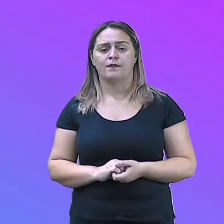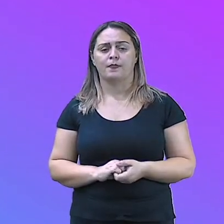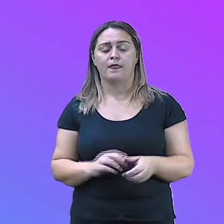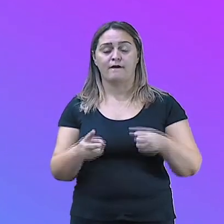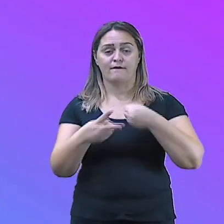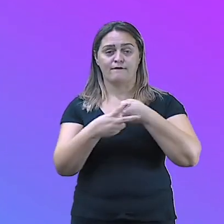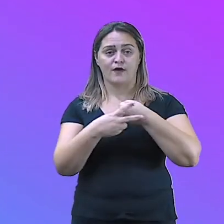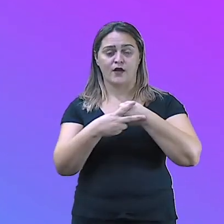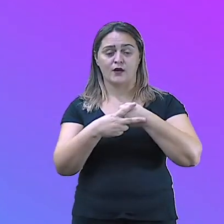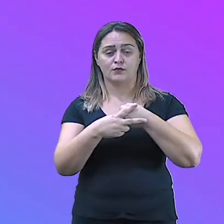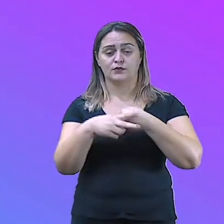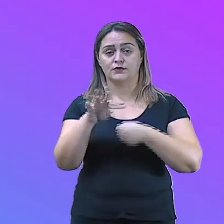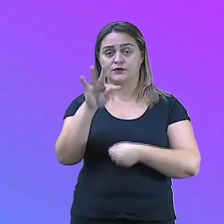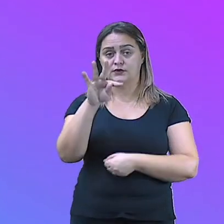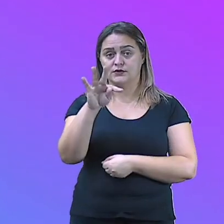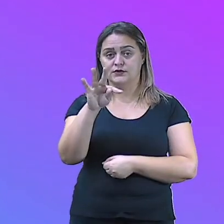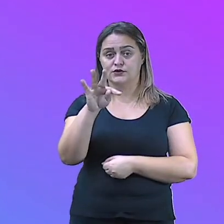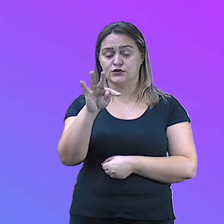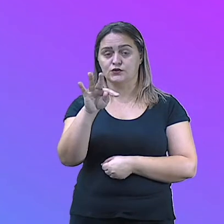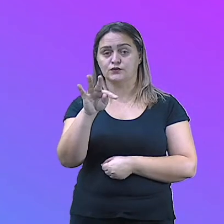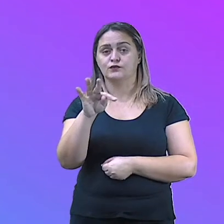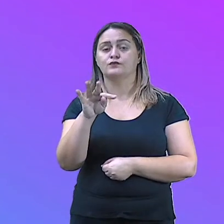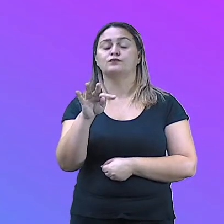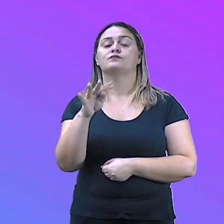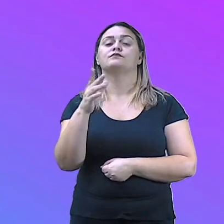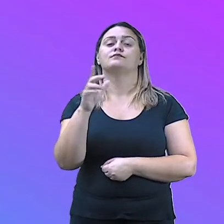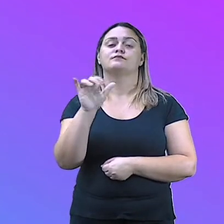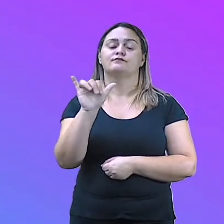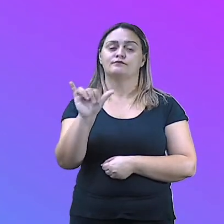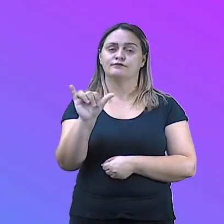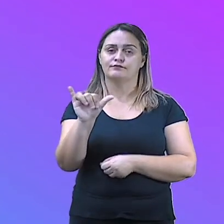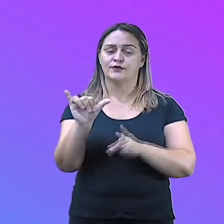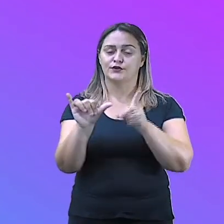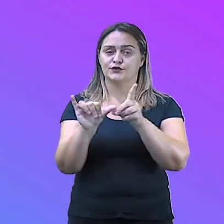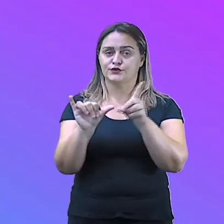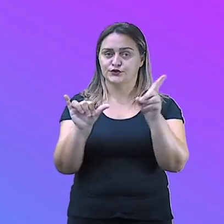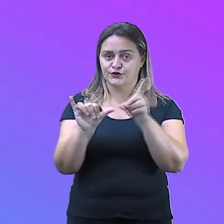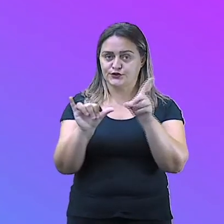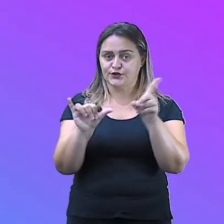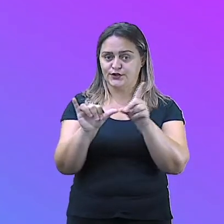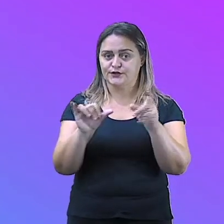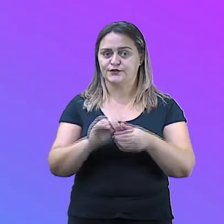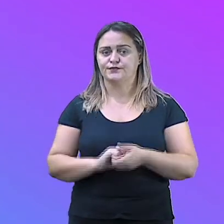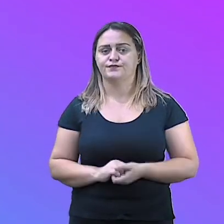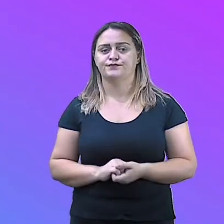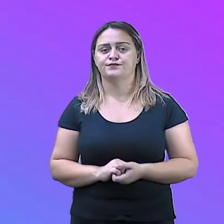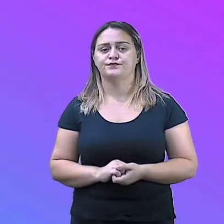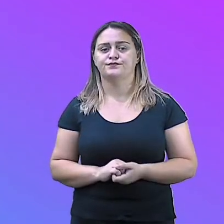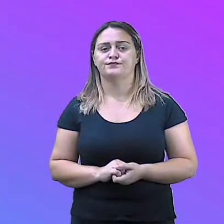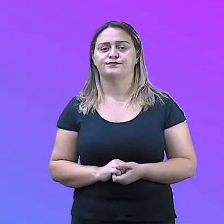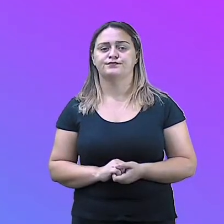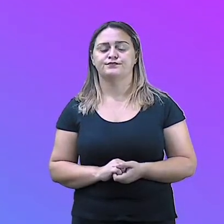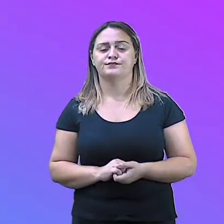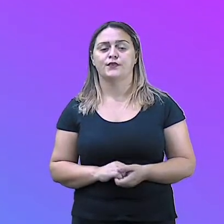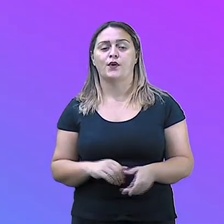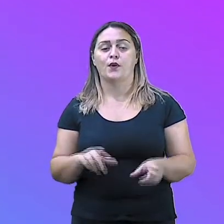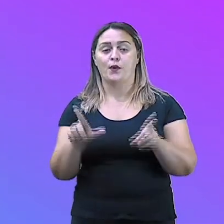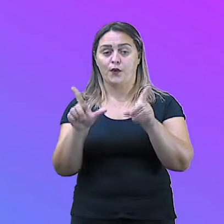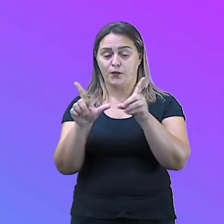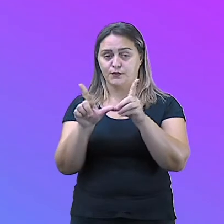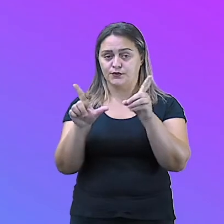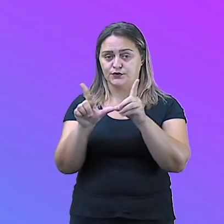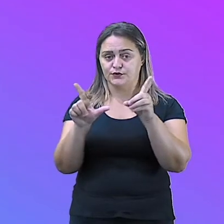transitivo direto já é abreviado com VTD, né? Tem também o objeto indireto, que é a